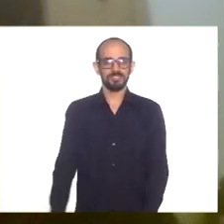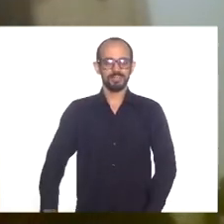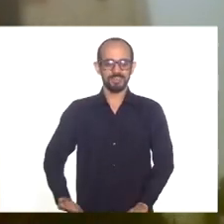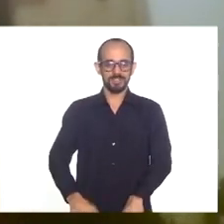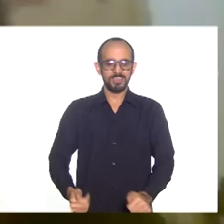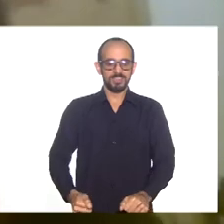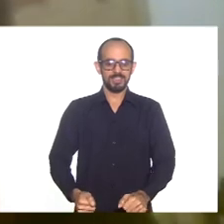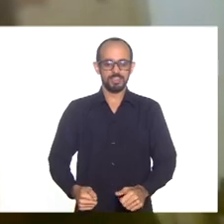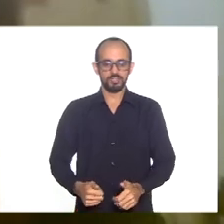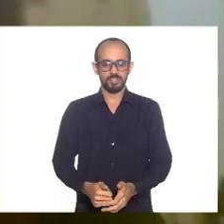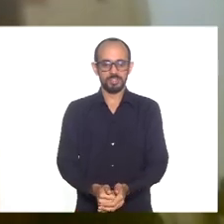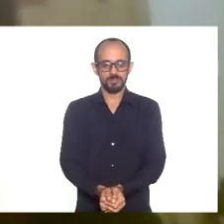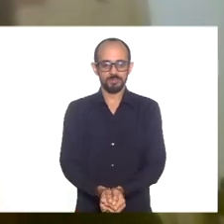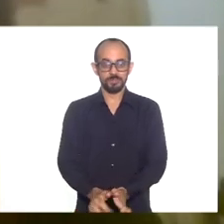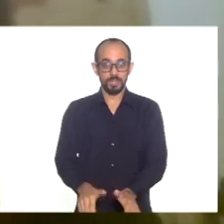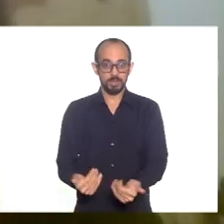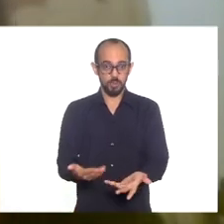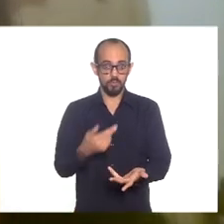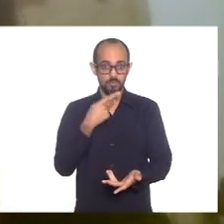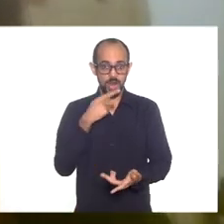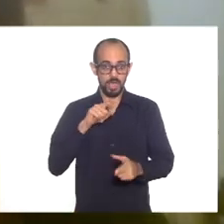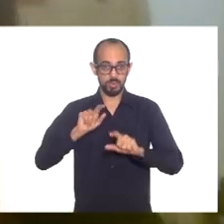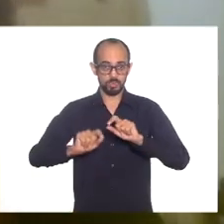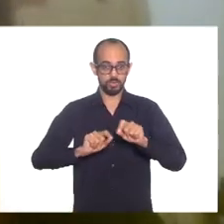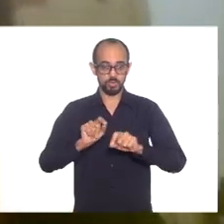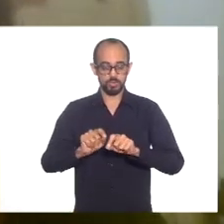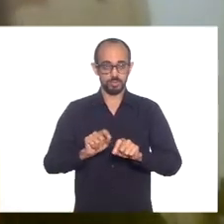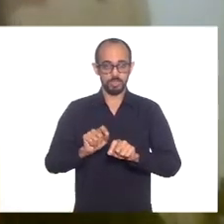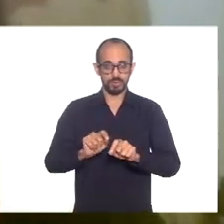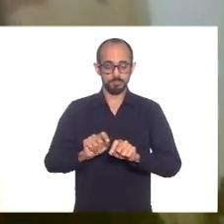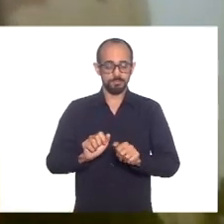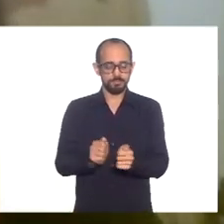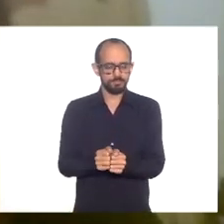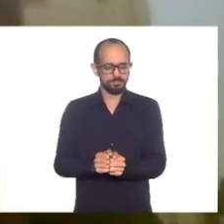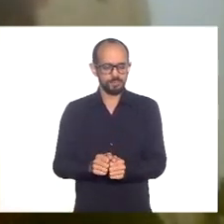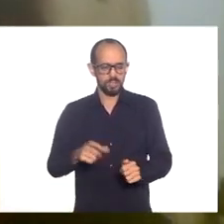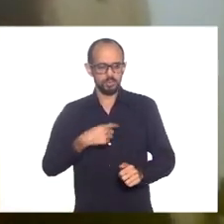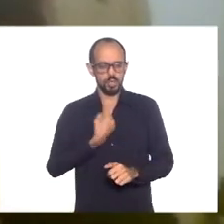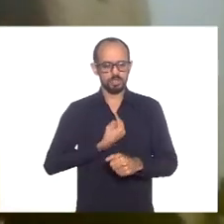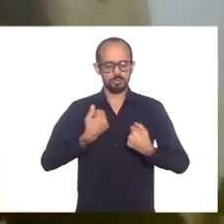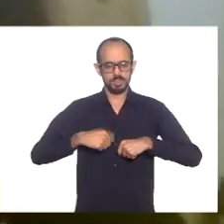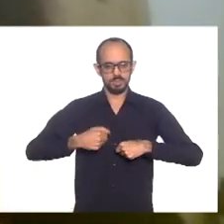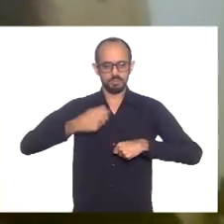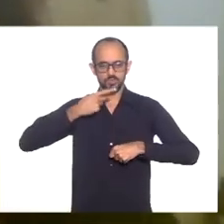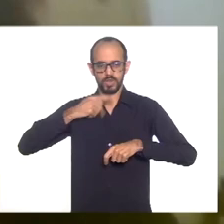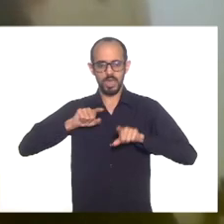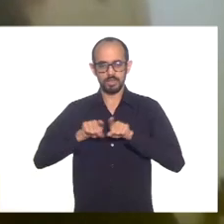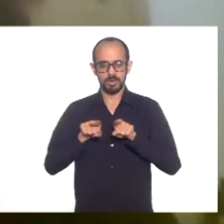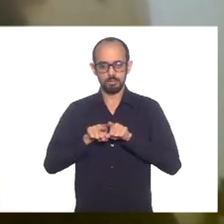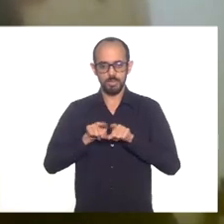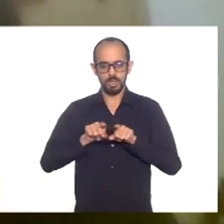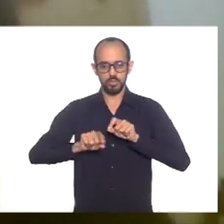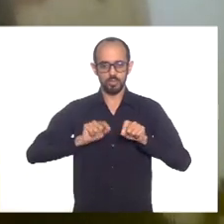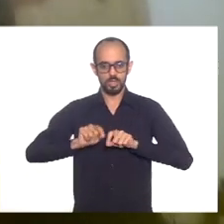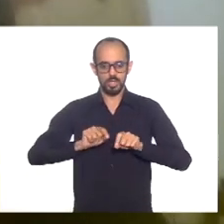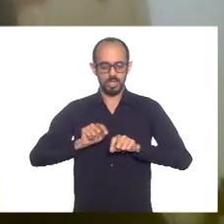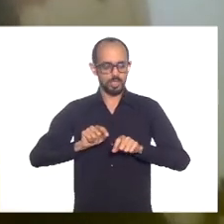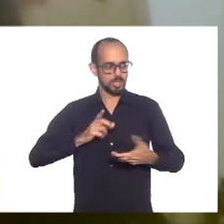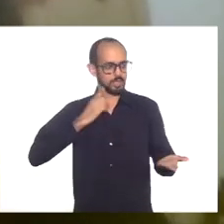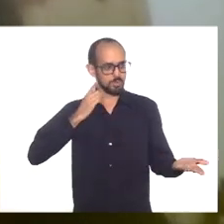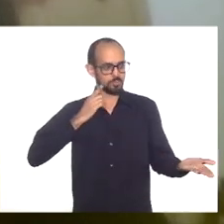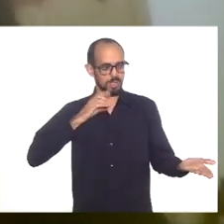Falando nisso, né, a gente tem que mencionar o que a deputada